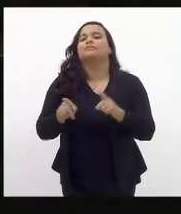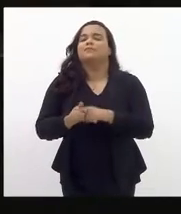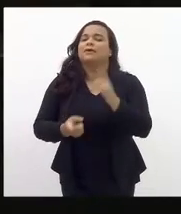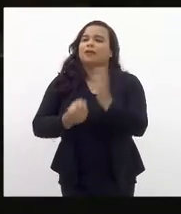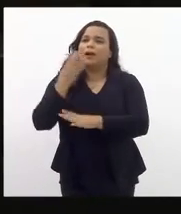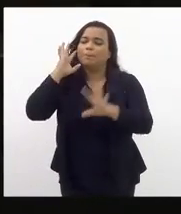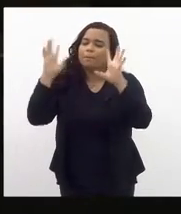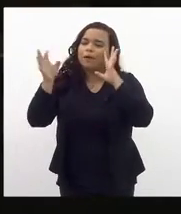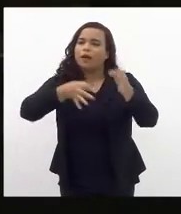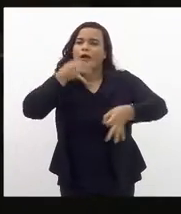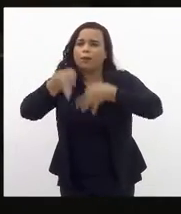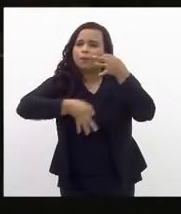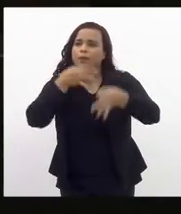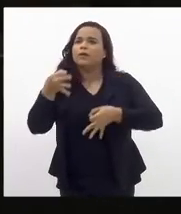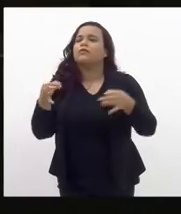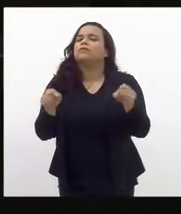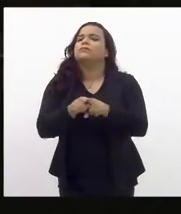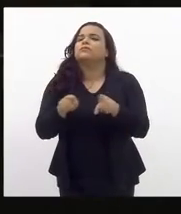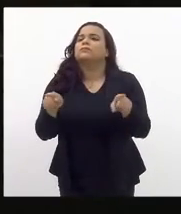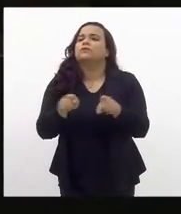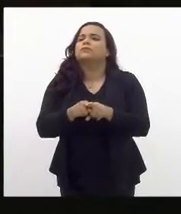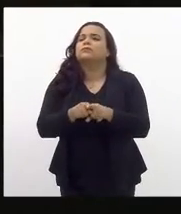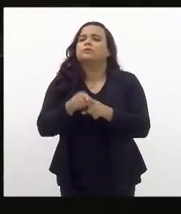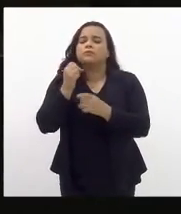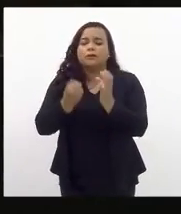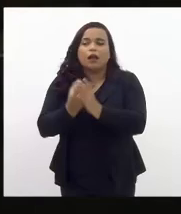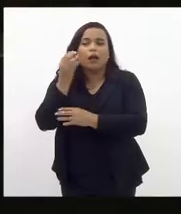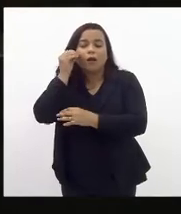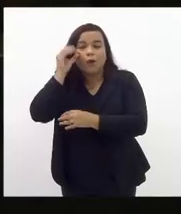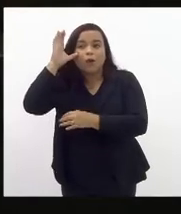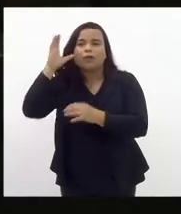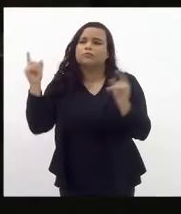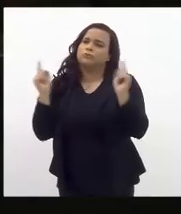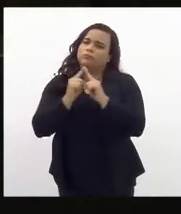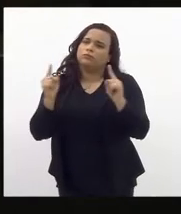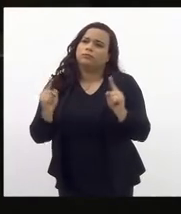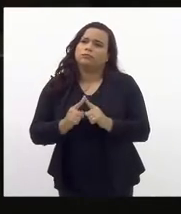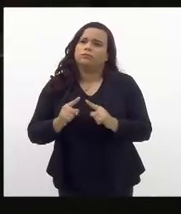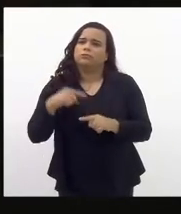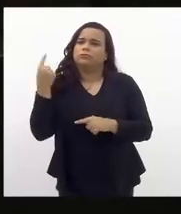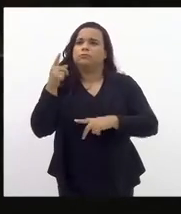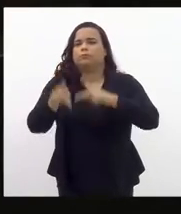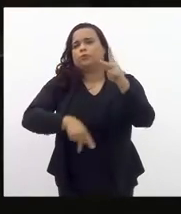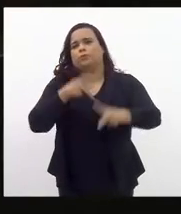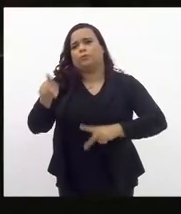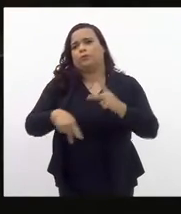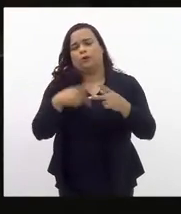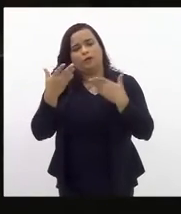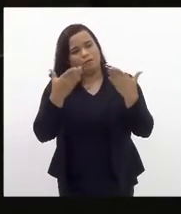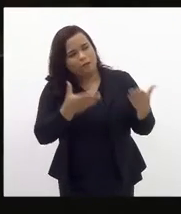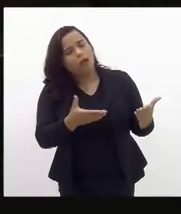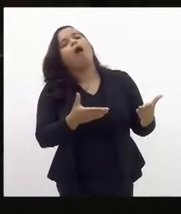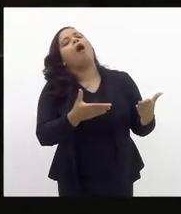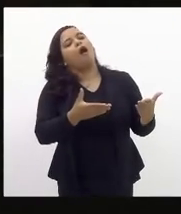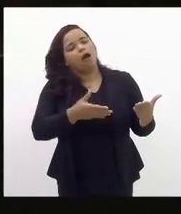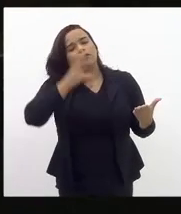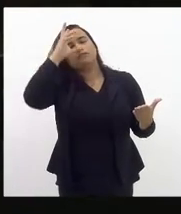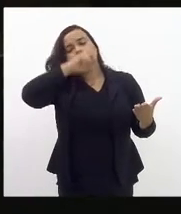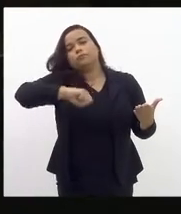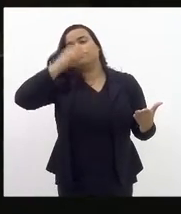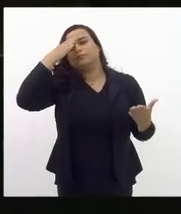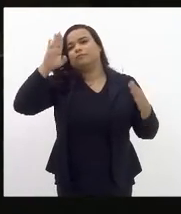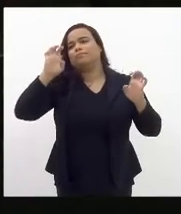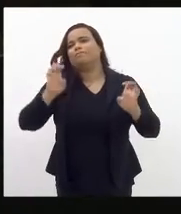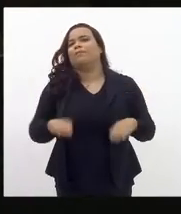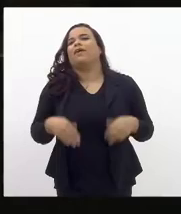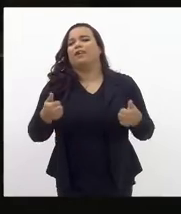pensamento crítico, na construção de conhecimento que faça sentido para a nossa população. No momento, Tia Ju, que as universidades